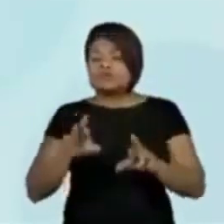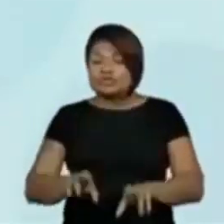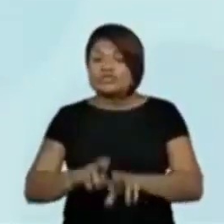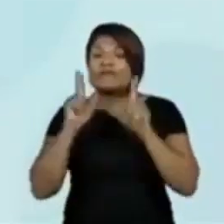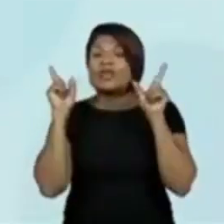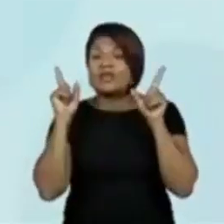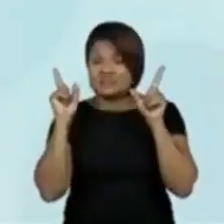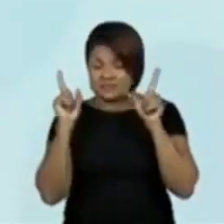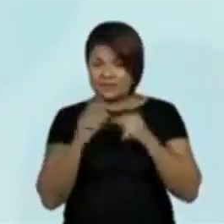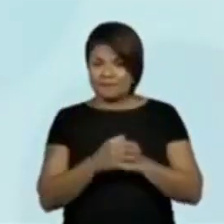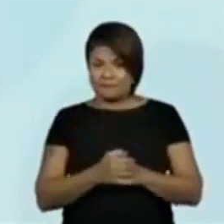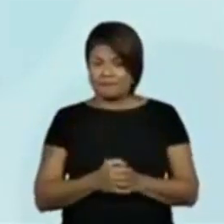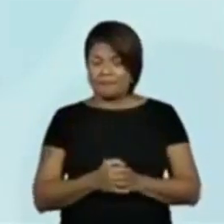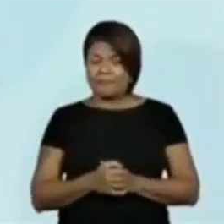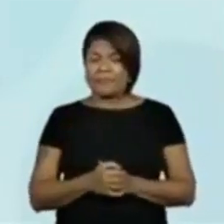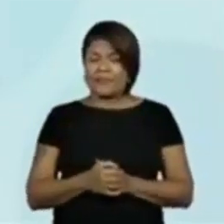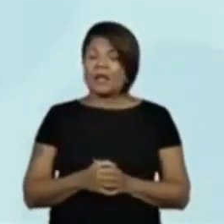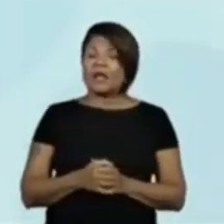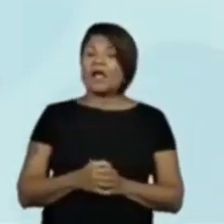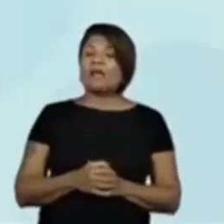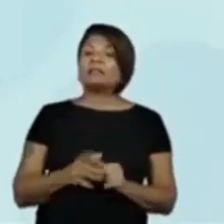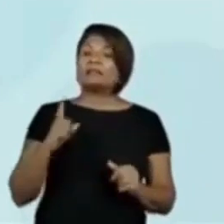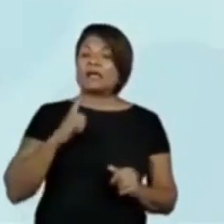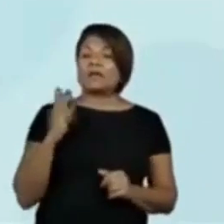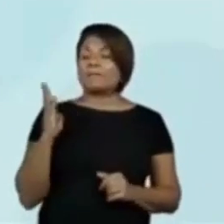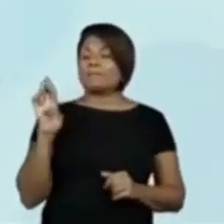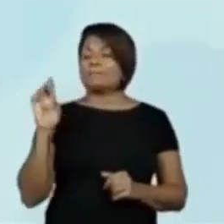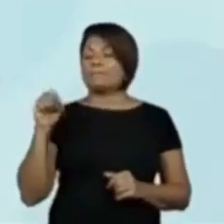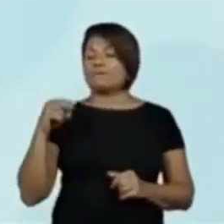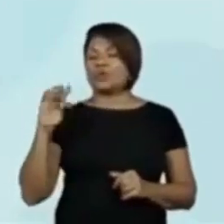votos entre o brontossauro